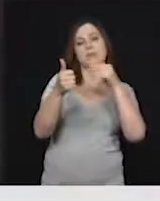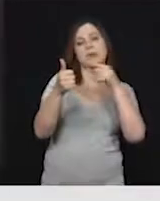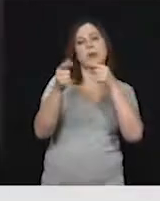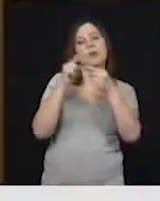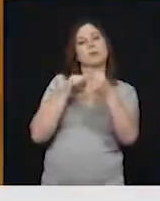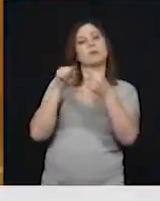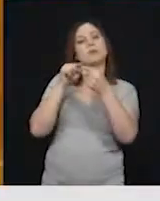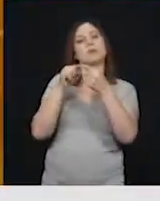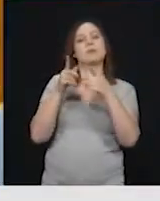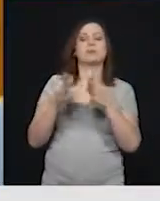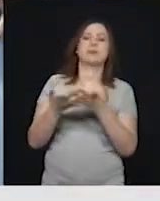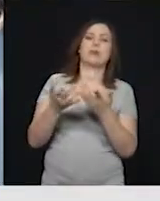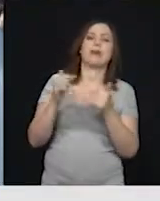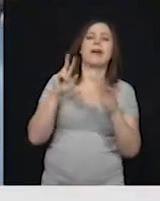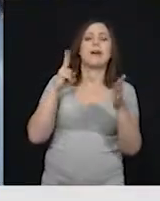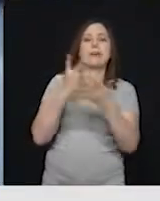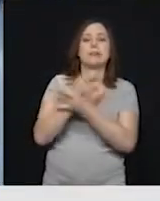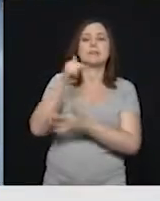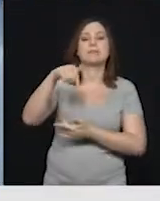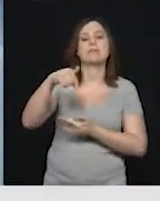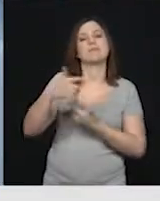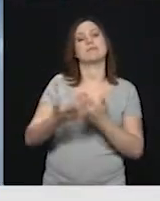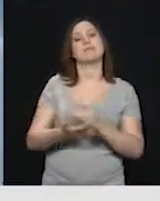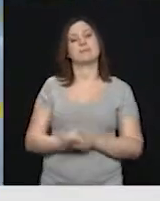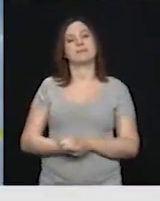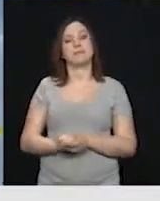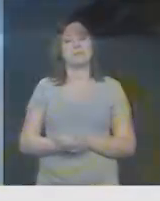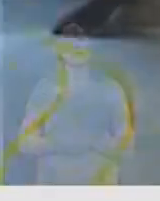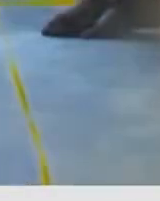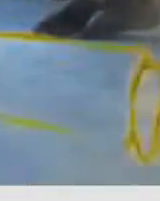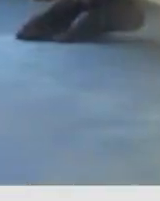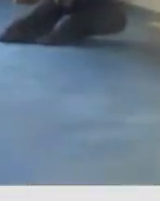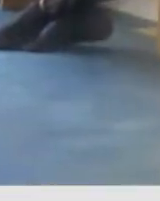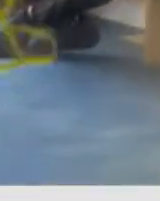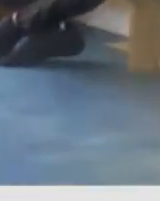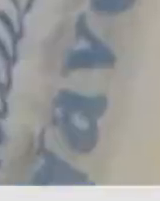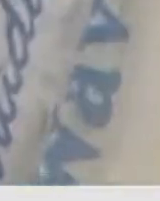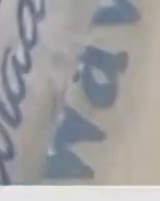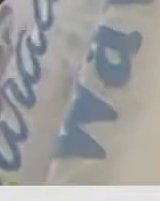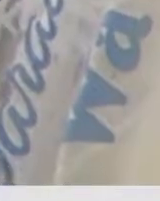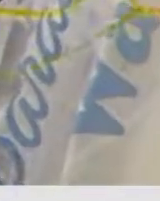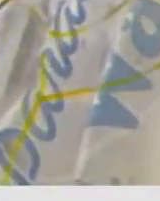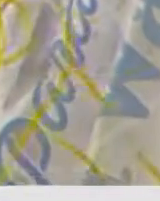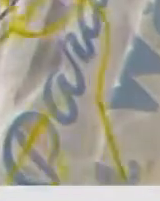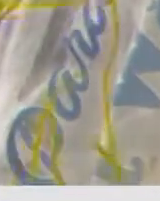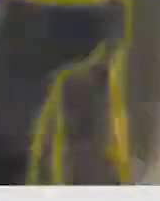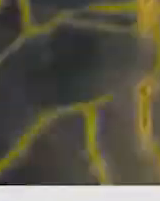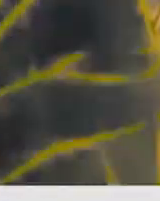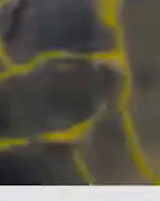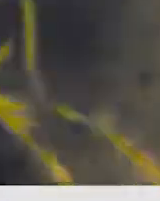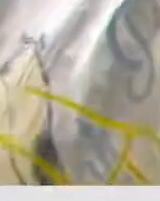nosso primeiro objetivo e é o que acontece realmente aqui nesse por terapia é